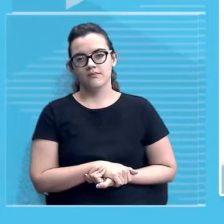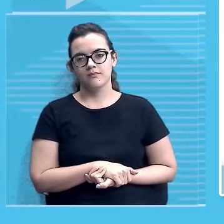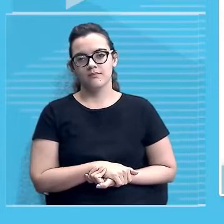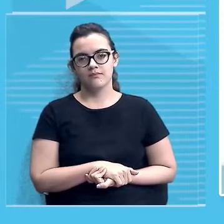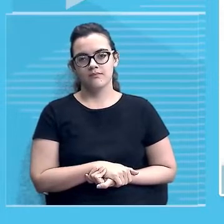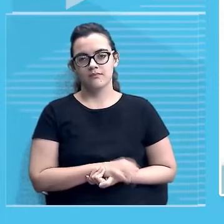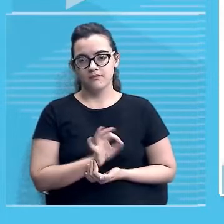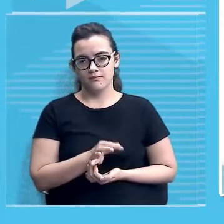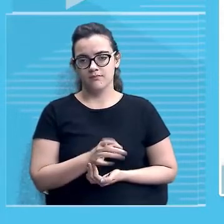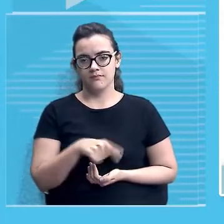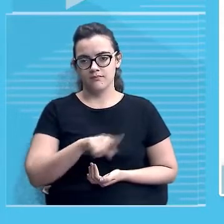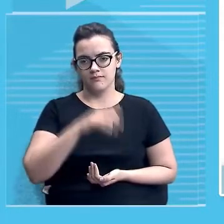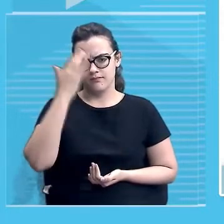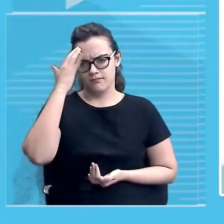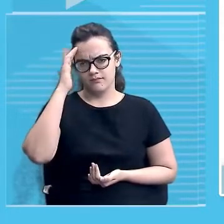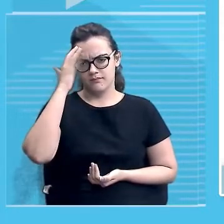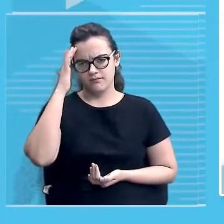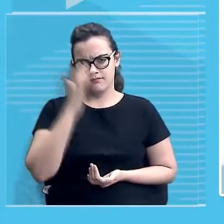Beleza?